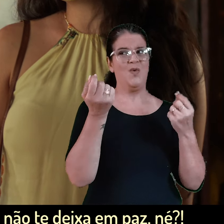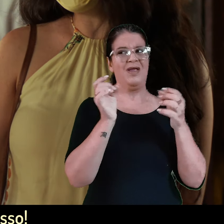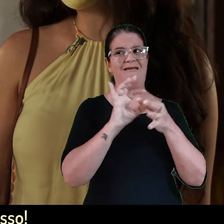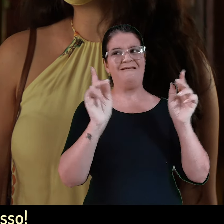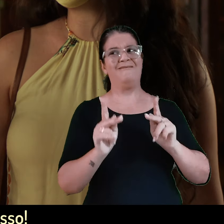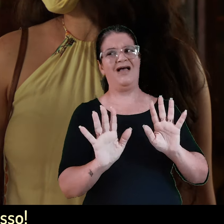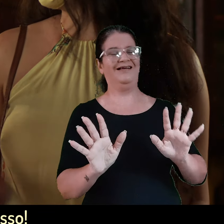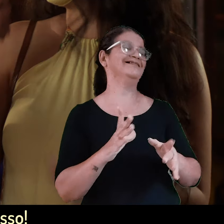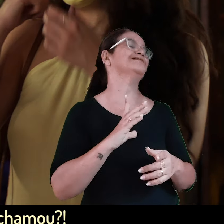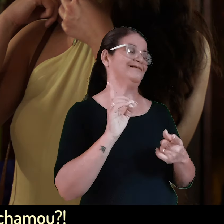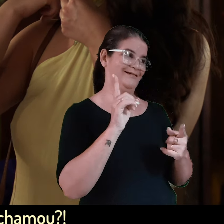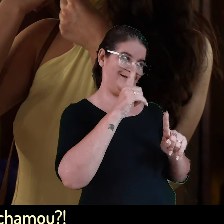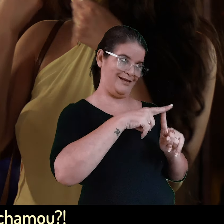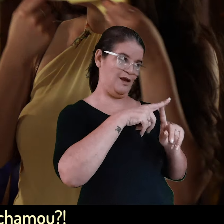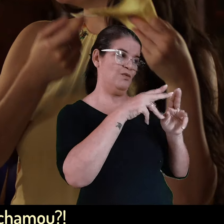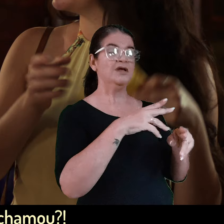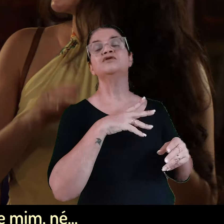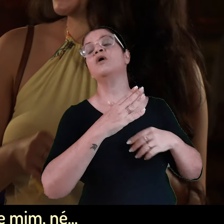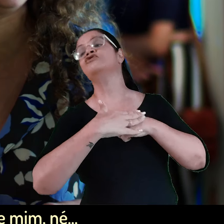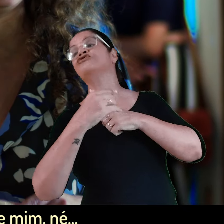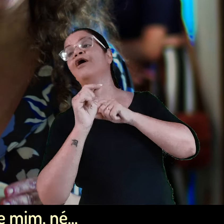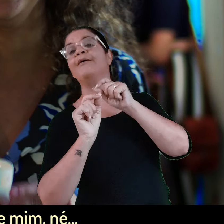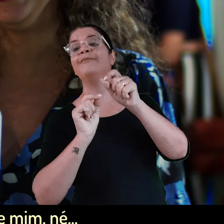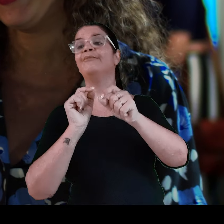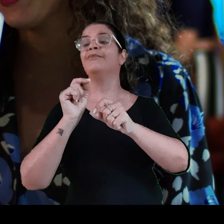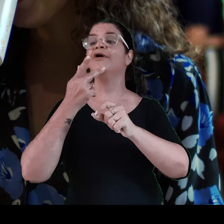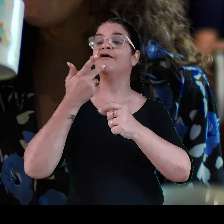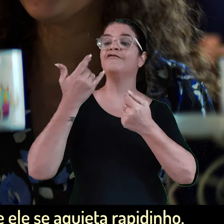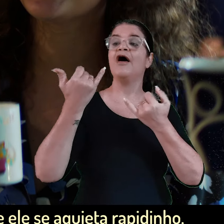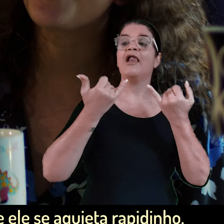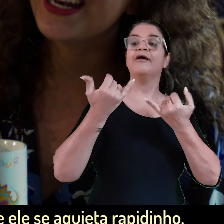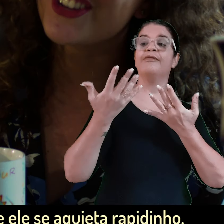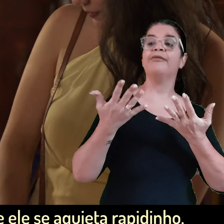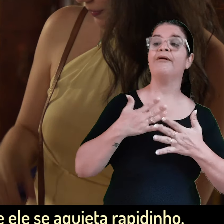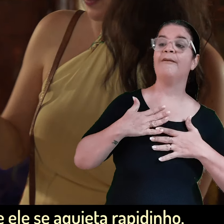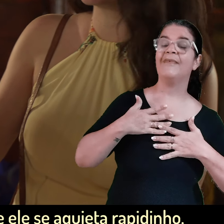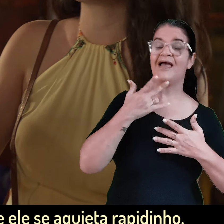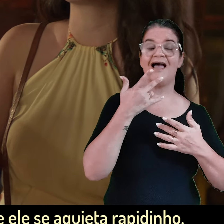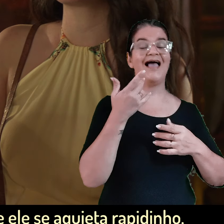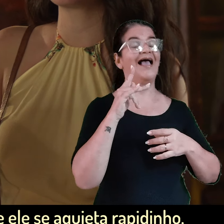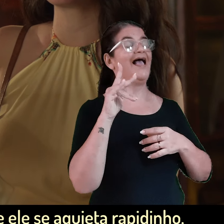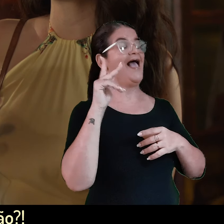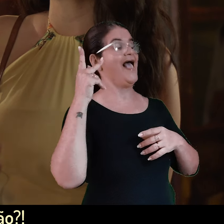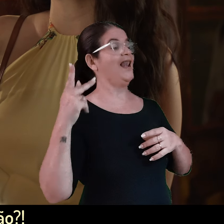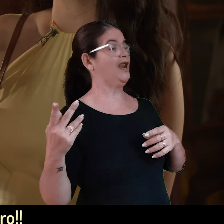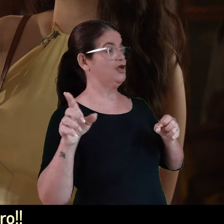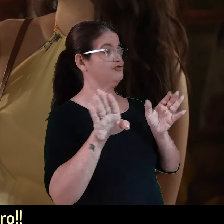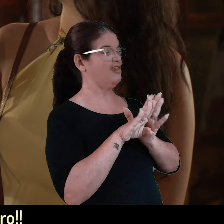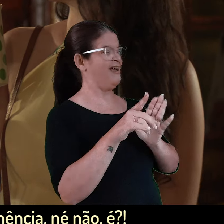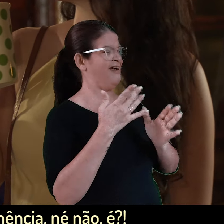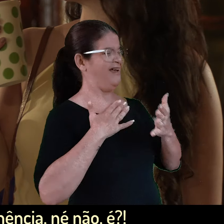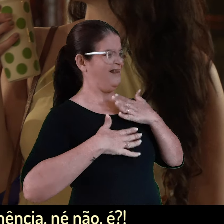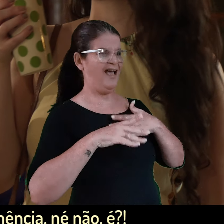em paz, né? Tipo isso. Quem me chamou? Tô falando de mim, né? Mas é só a Helena chegar que ele se aquieta rapidinho, né, João? É